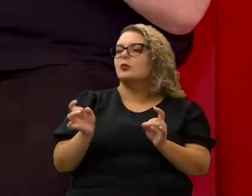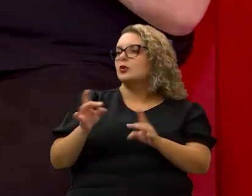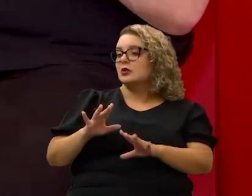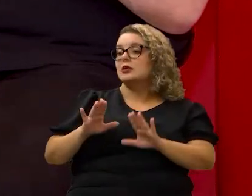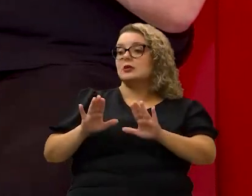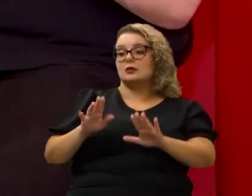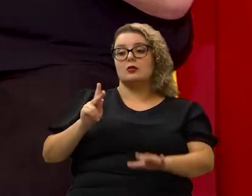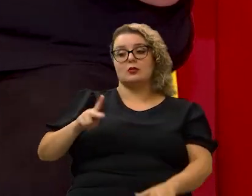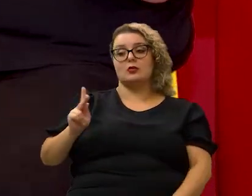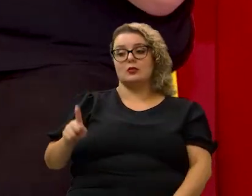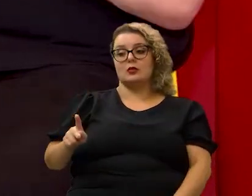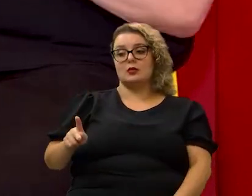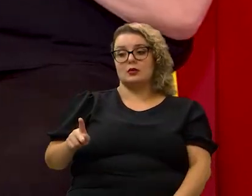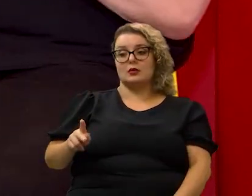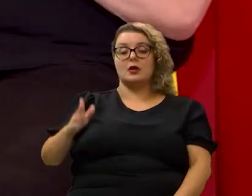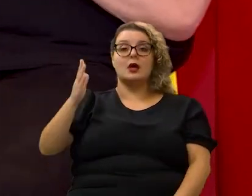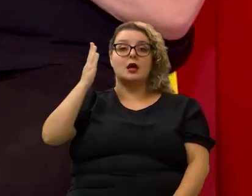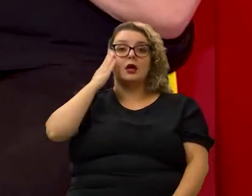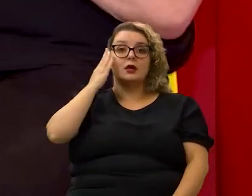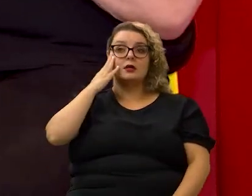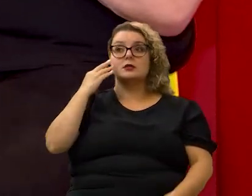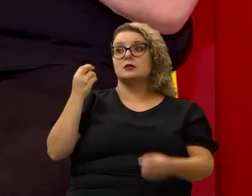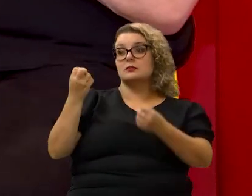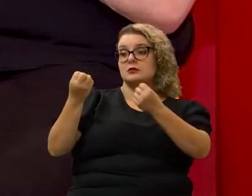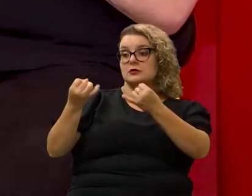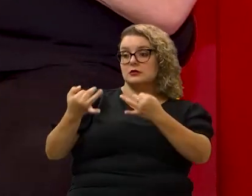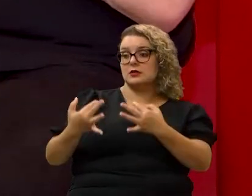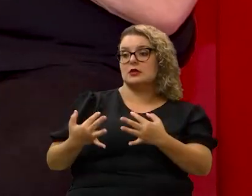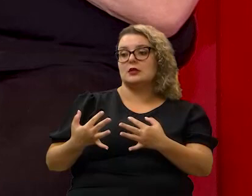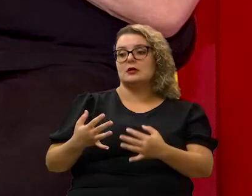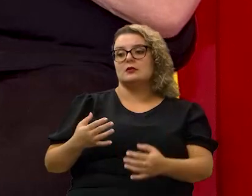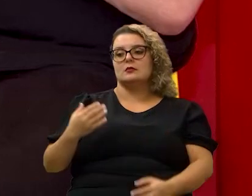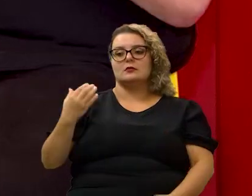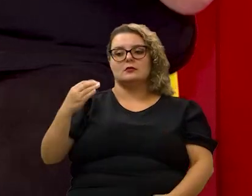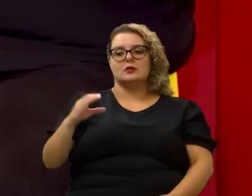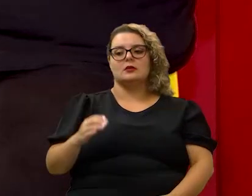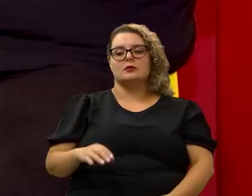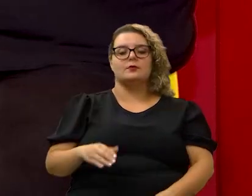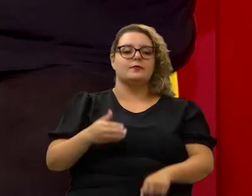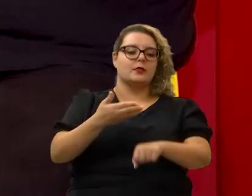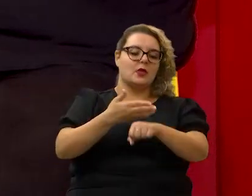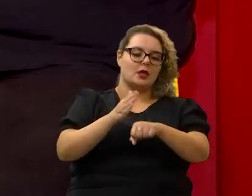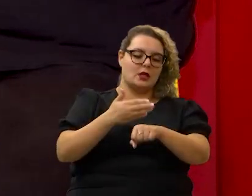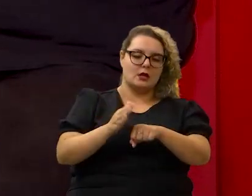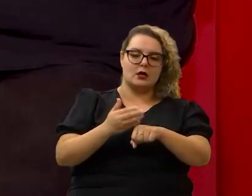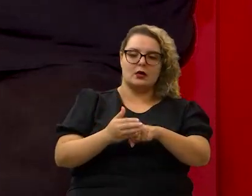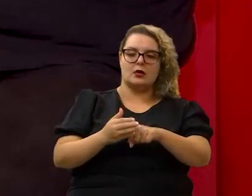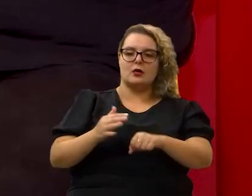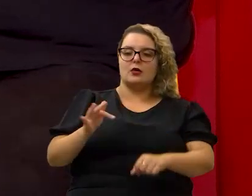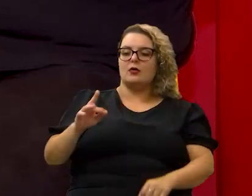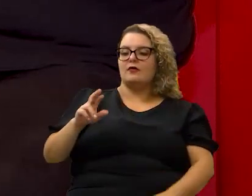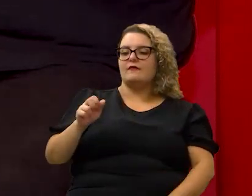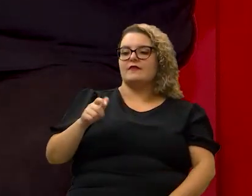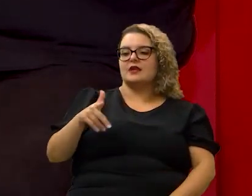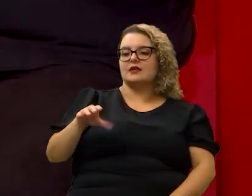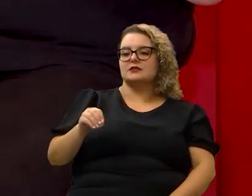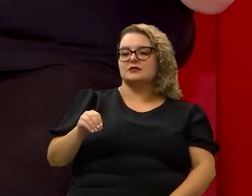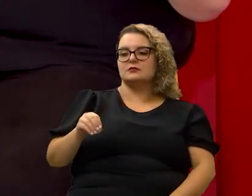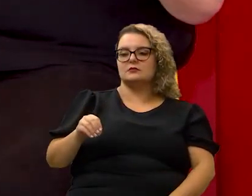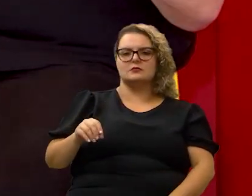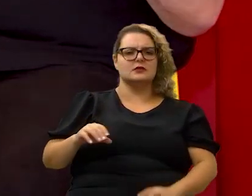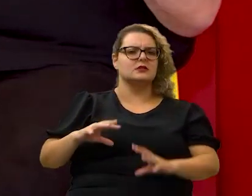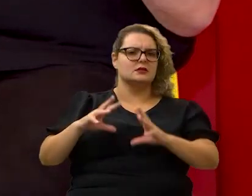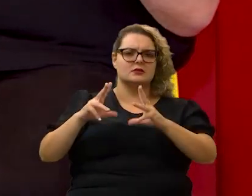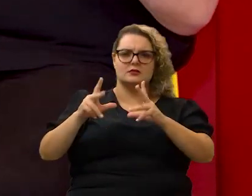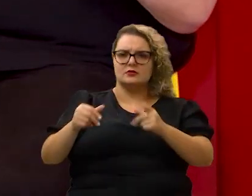que o professor saiba explicar. Se o professor coloca lá exercícios com fração, Vai ter